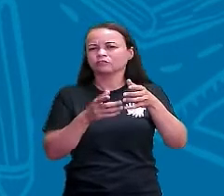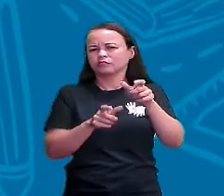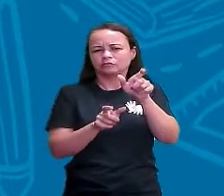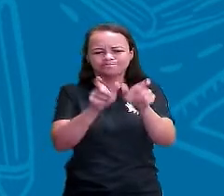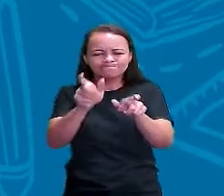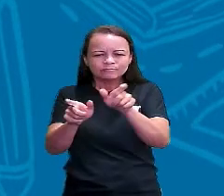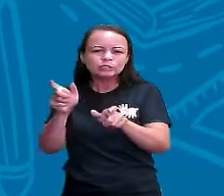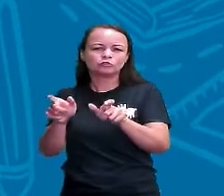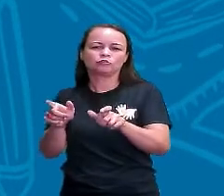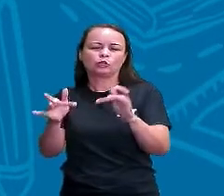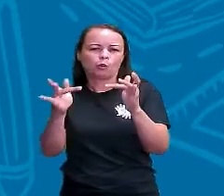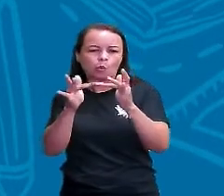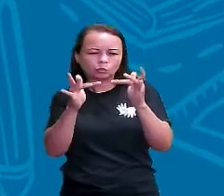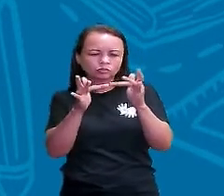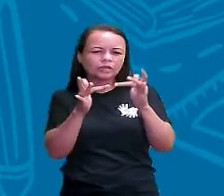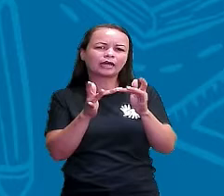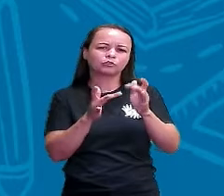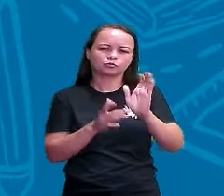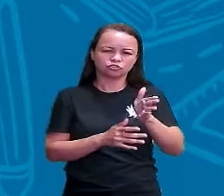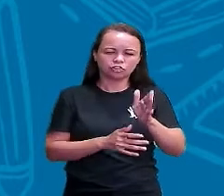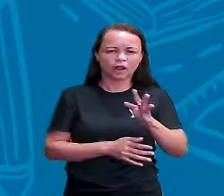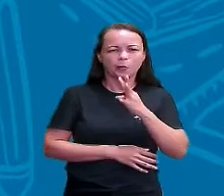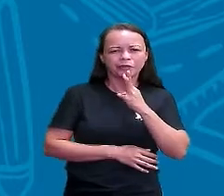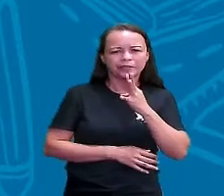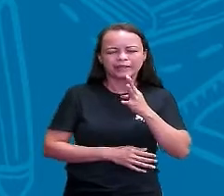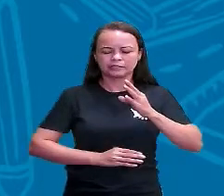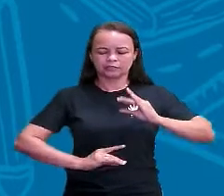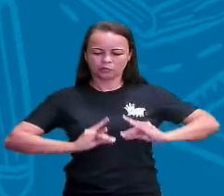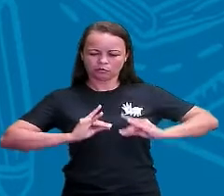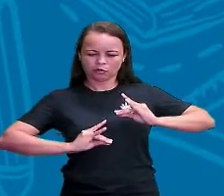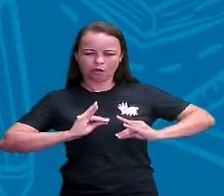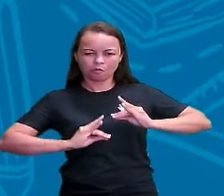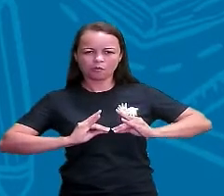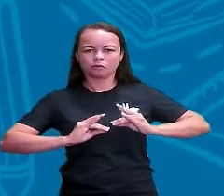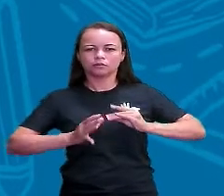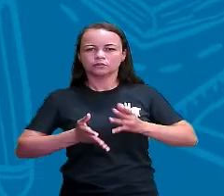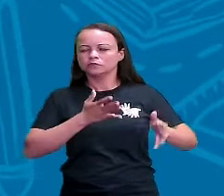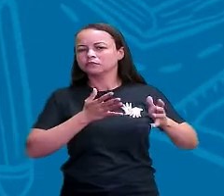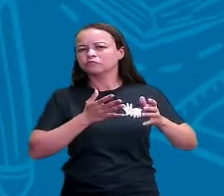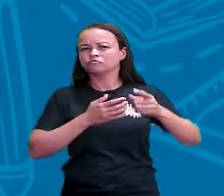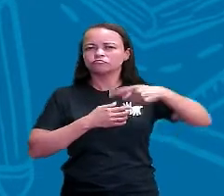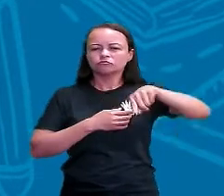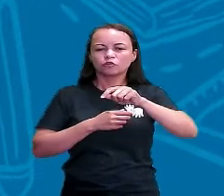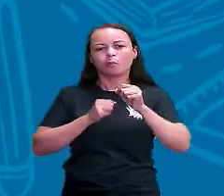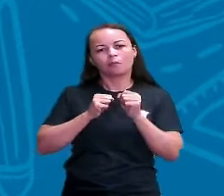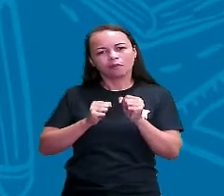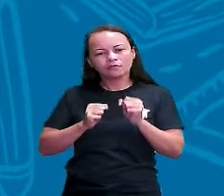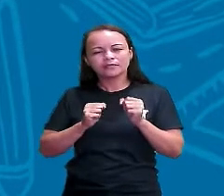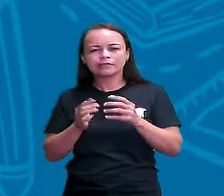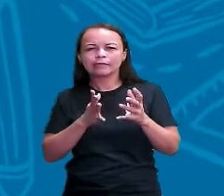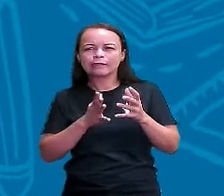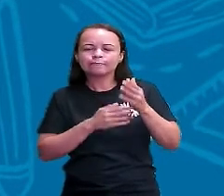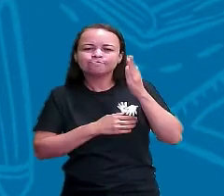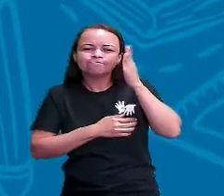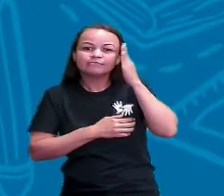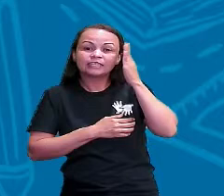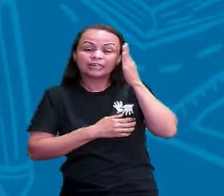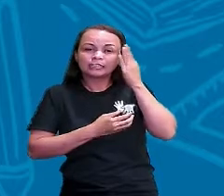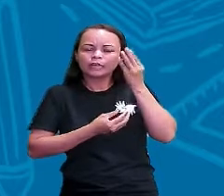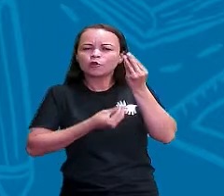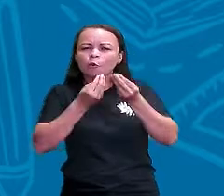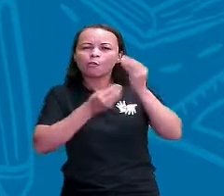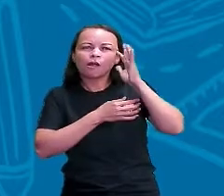contato. Mas aqueles que já têm esse contato, já conhecem alguma coisa sobre os hormônios, vão poder justamente dar luz e ter um momento de